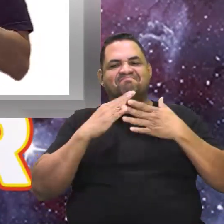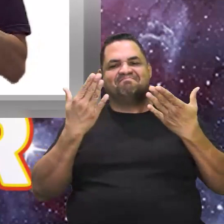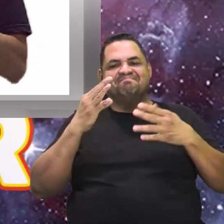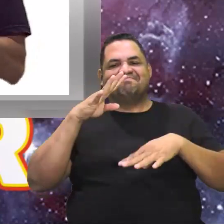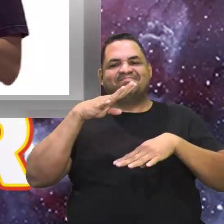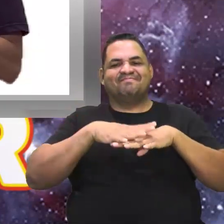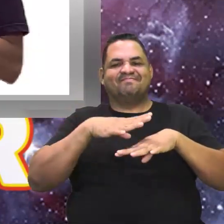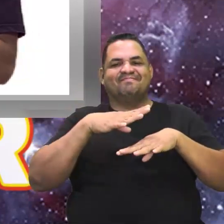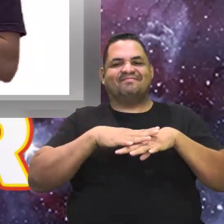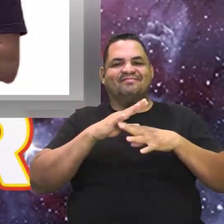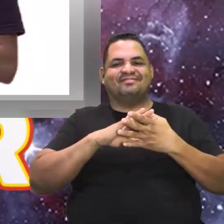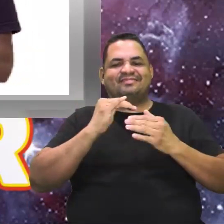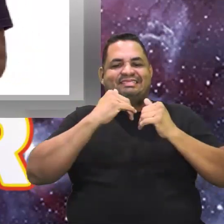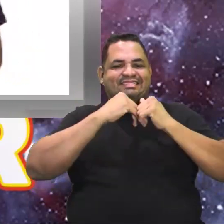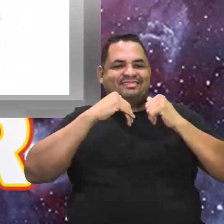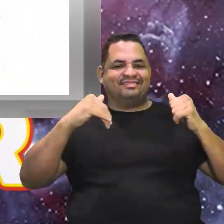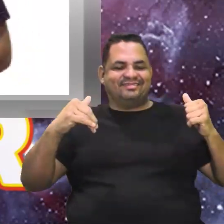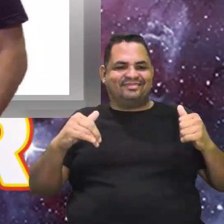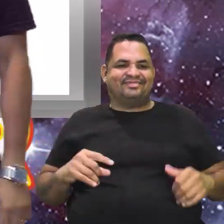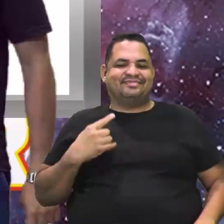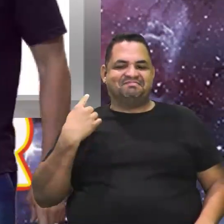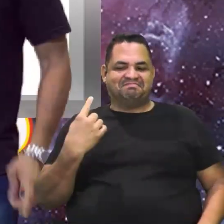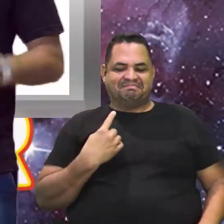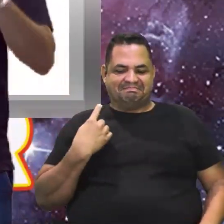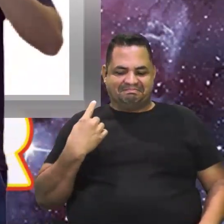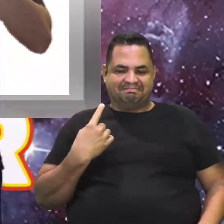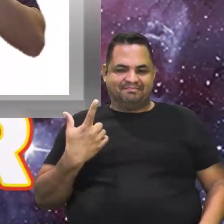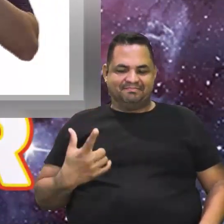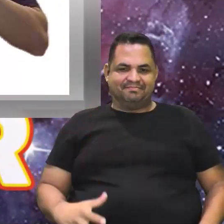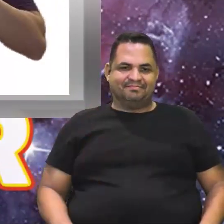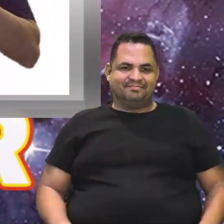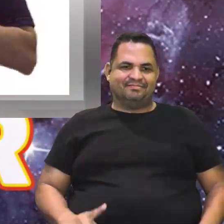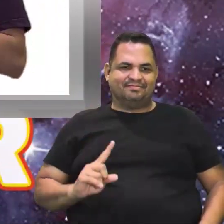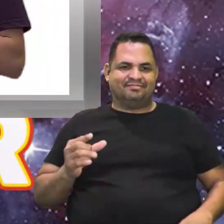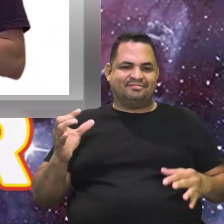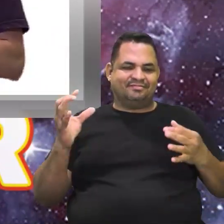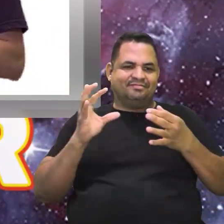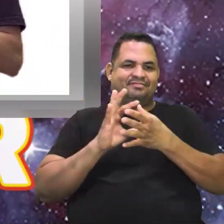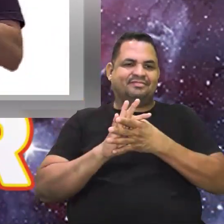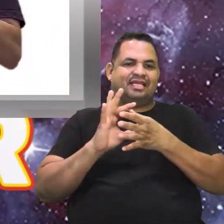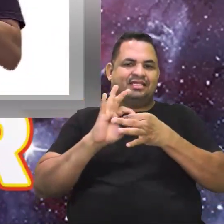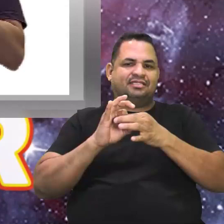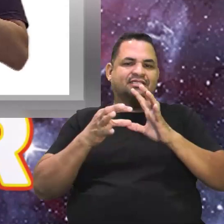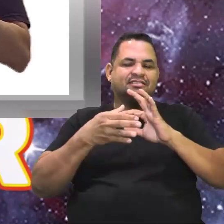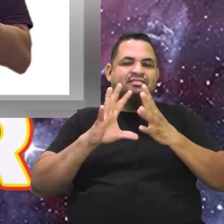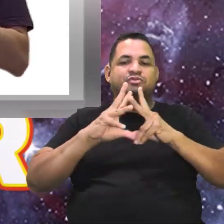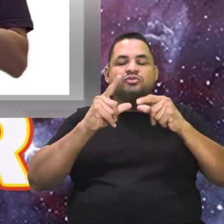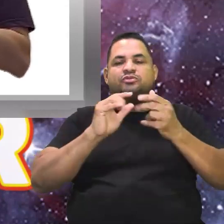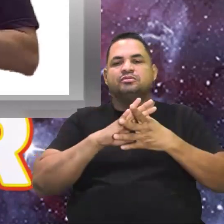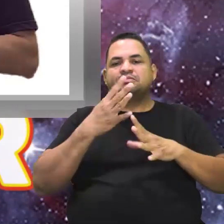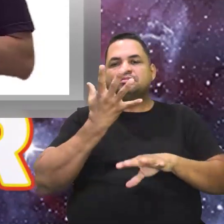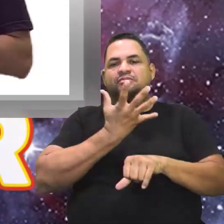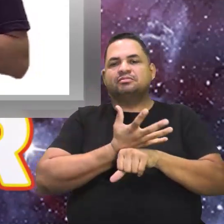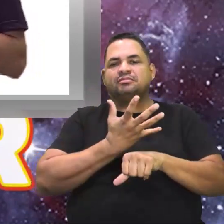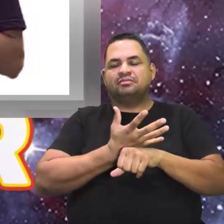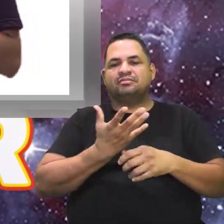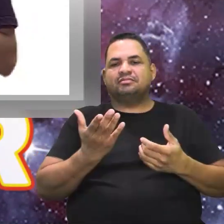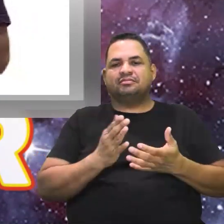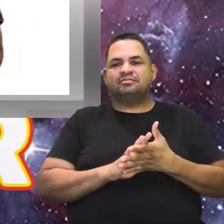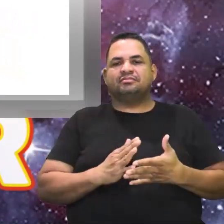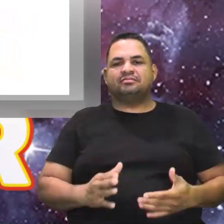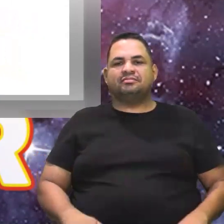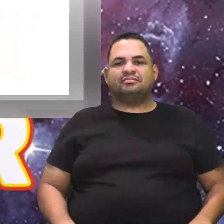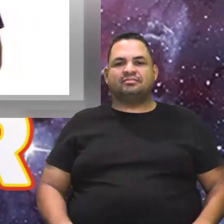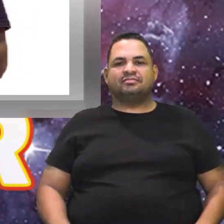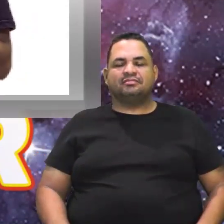a matemática. Isolamento social, ela vive em isolamento social, mas ela está conectada com todas as outras. E assim, falar que ela está sozinha é